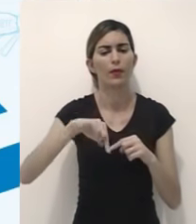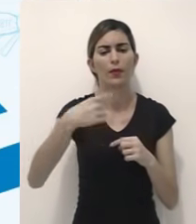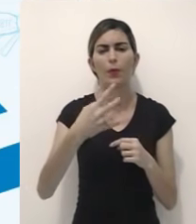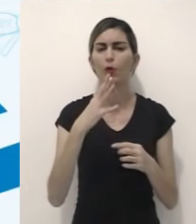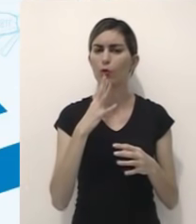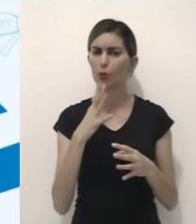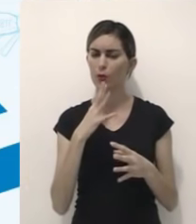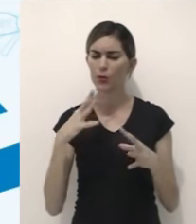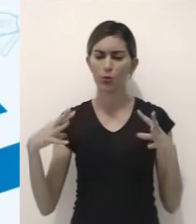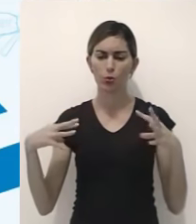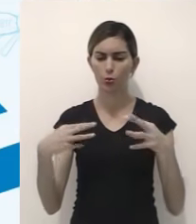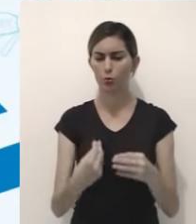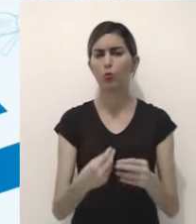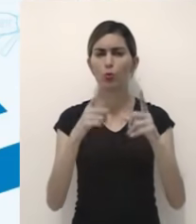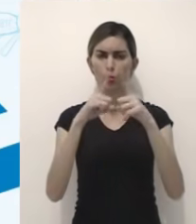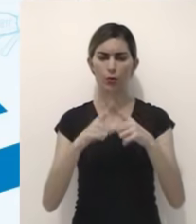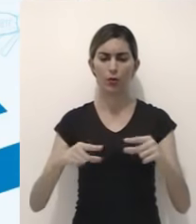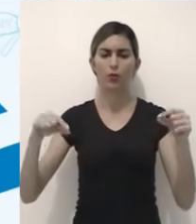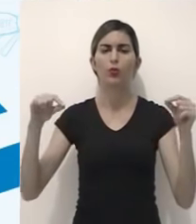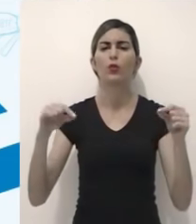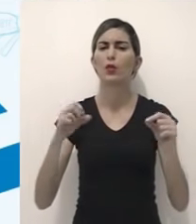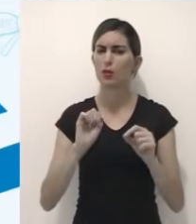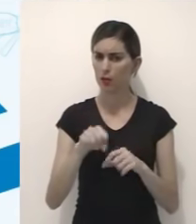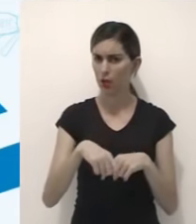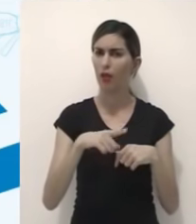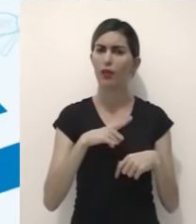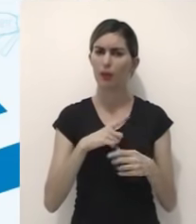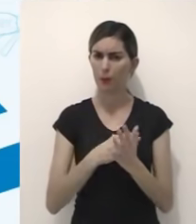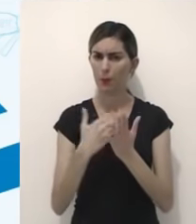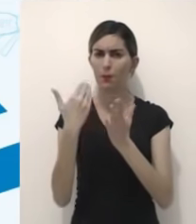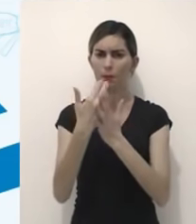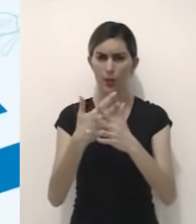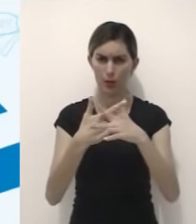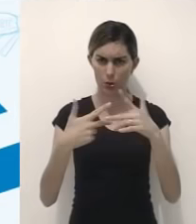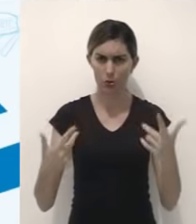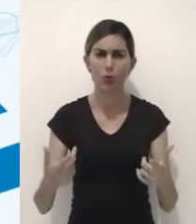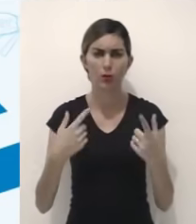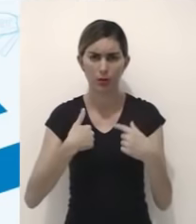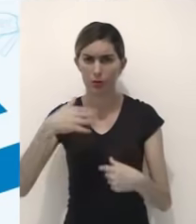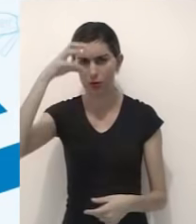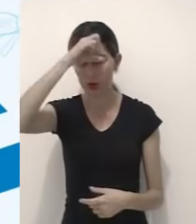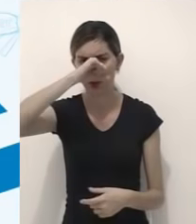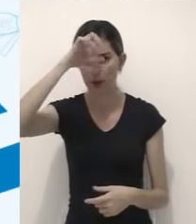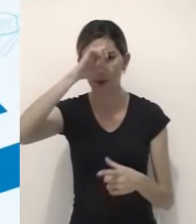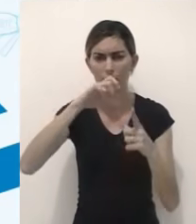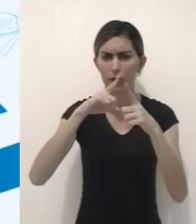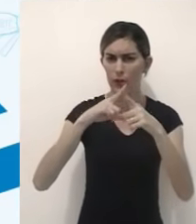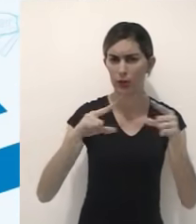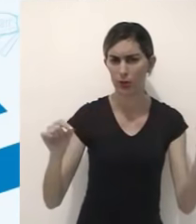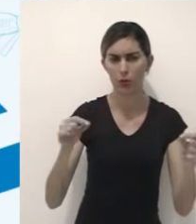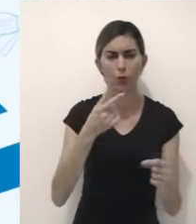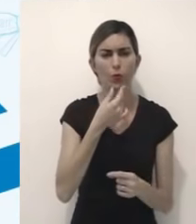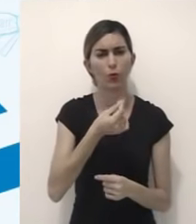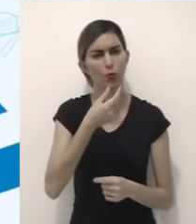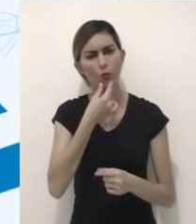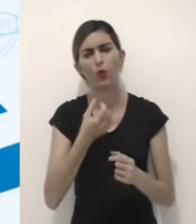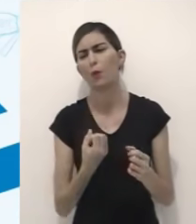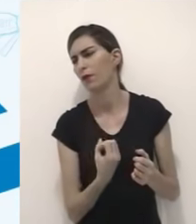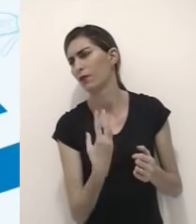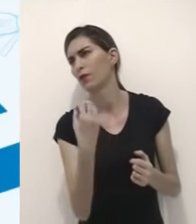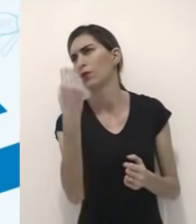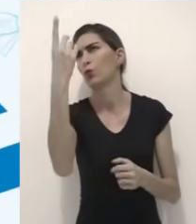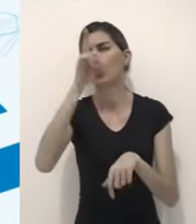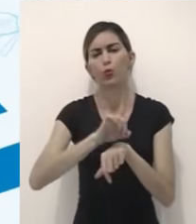Bom, depois de a gente conhecer tudo isso sobre a Lua, será que tem mais alguma coisa para a gente aprender sobre a Lua, já que o homem